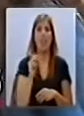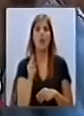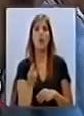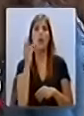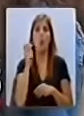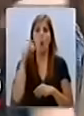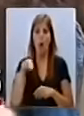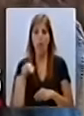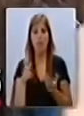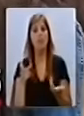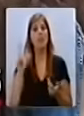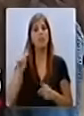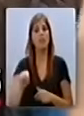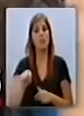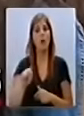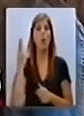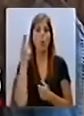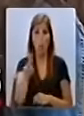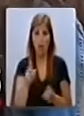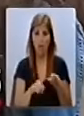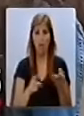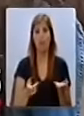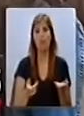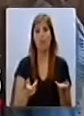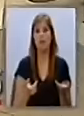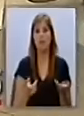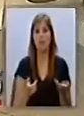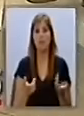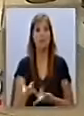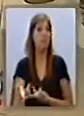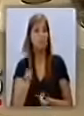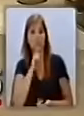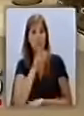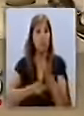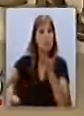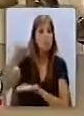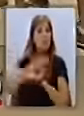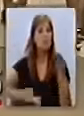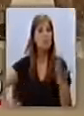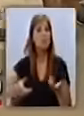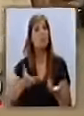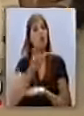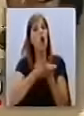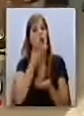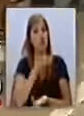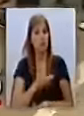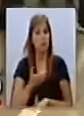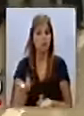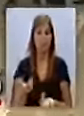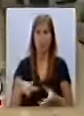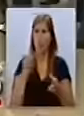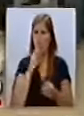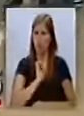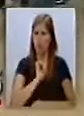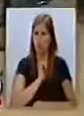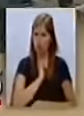do Uruguai. Uma dinâmica de intercâmbios com retorno para ambas as partes. Os nossos estudantes normalmente são muito bem aceitos nos lugares